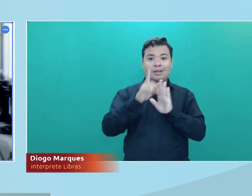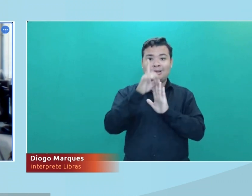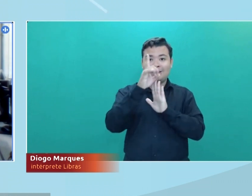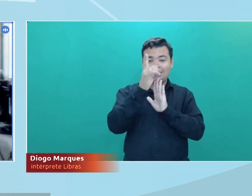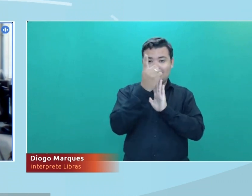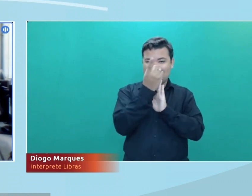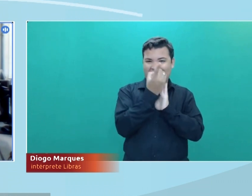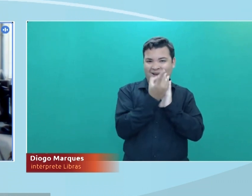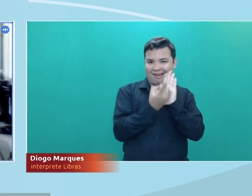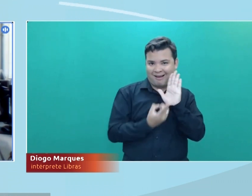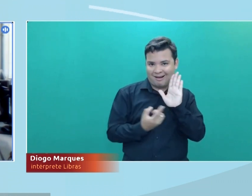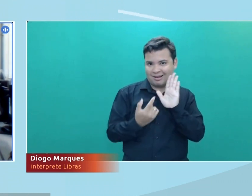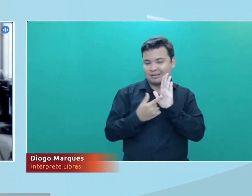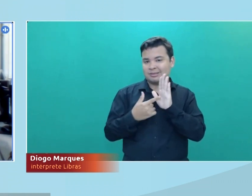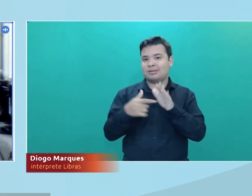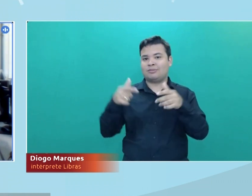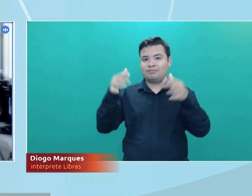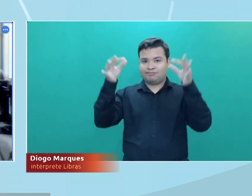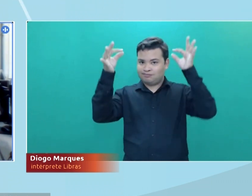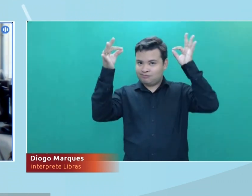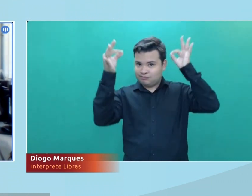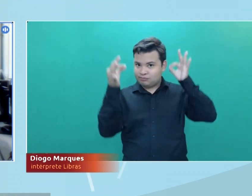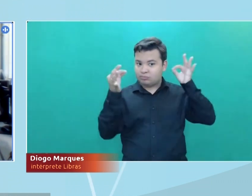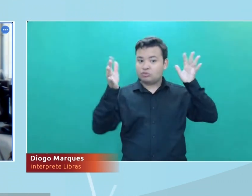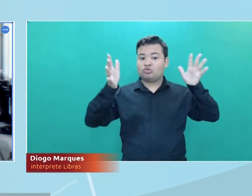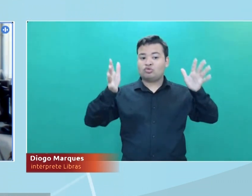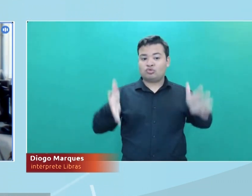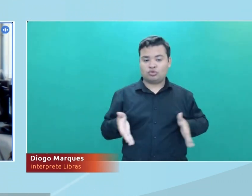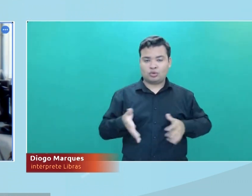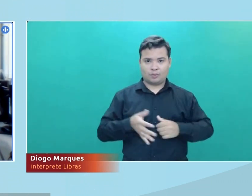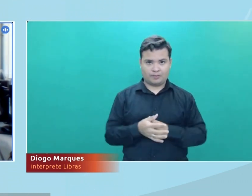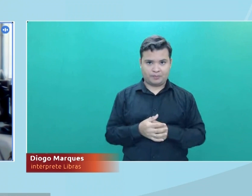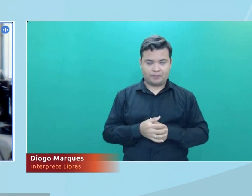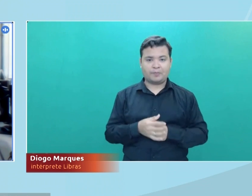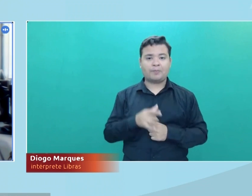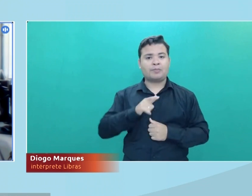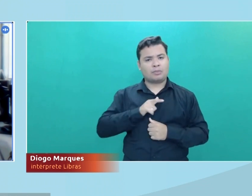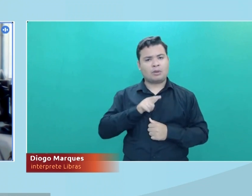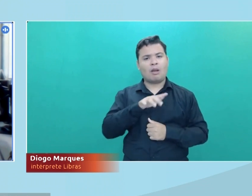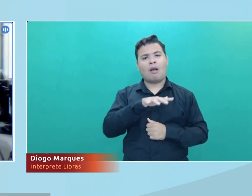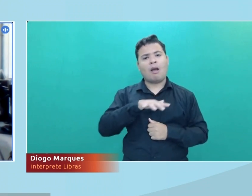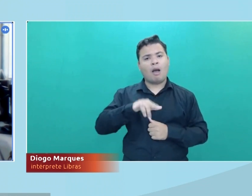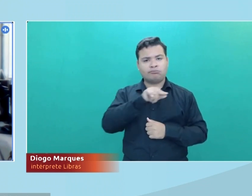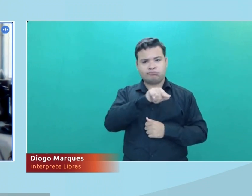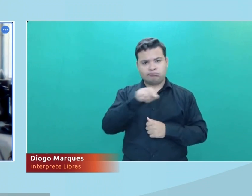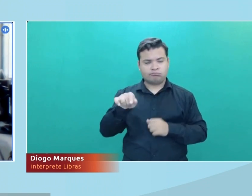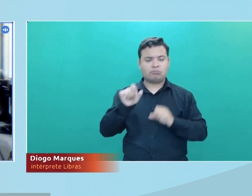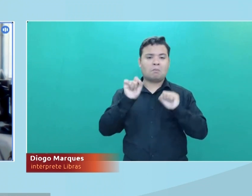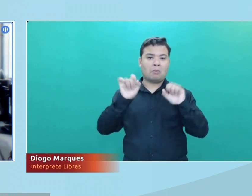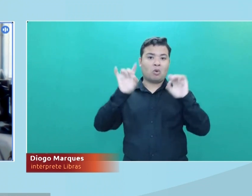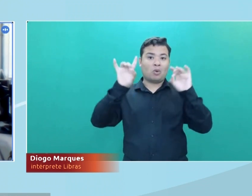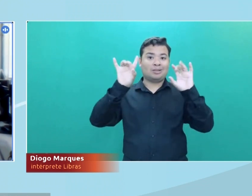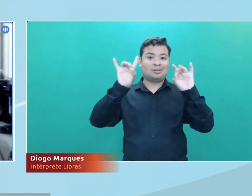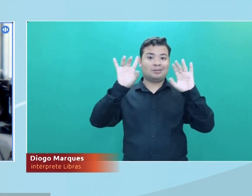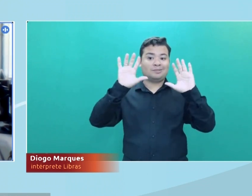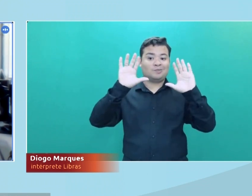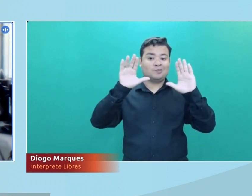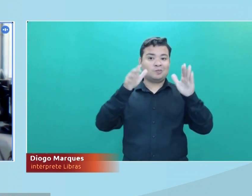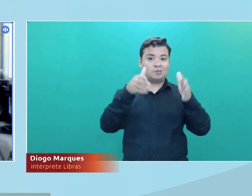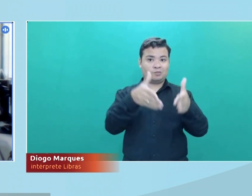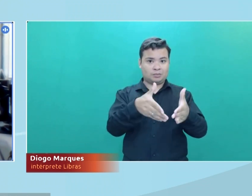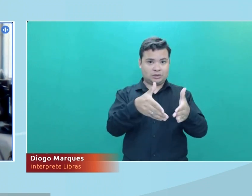grau. Isso nas áreas indicadas, as áreas que podem fazer essa especialização,